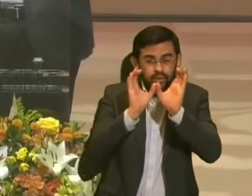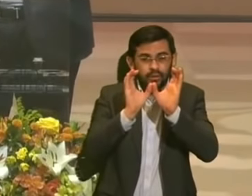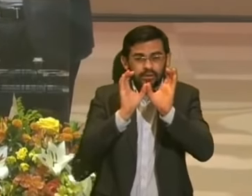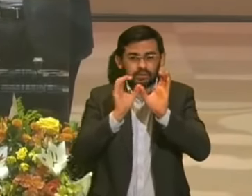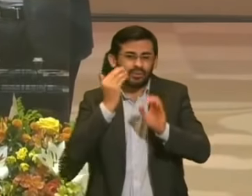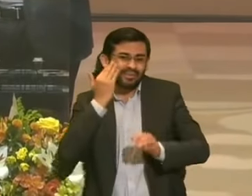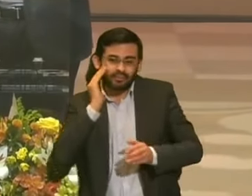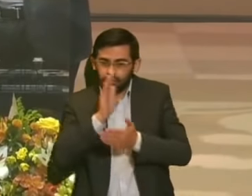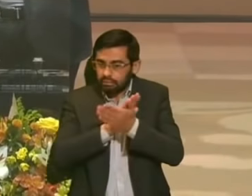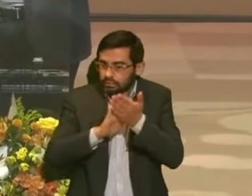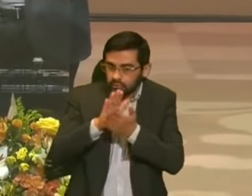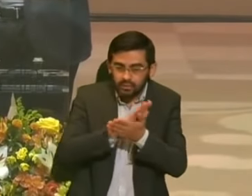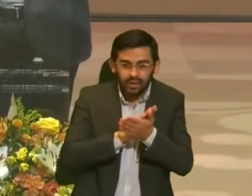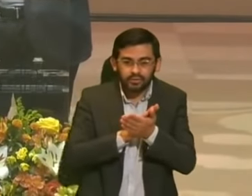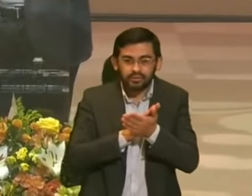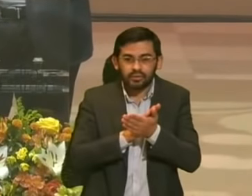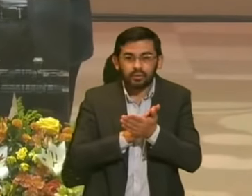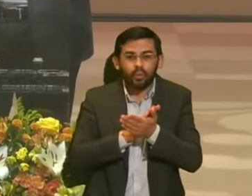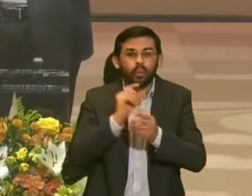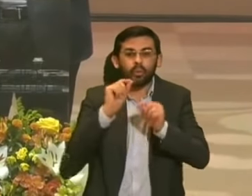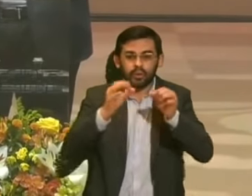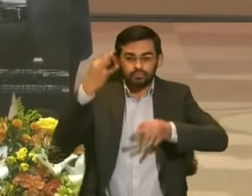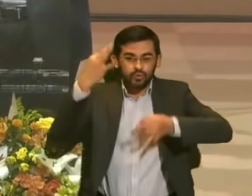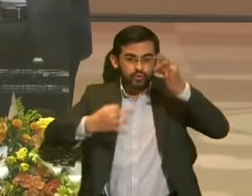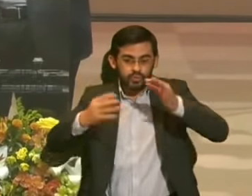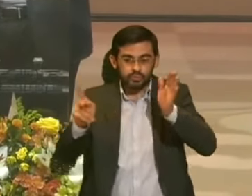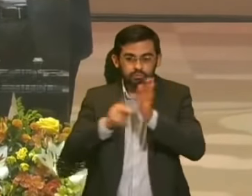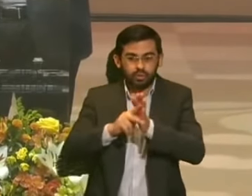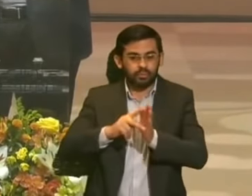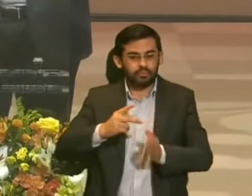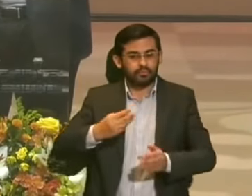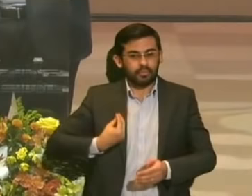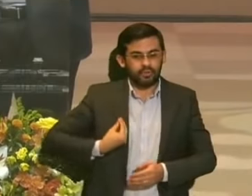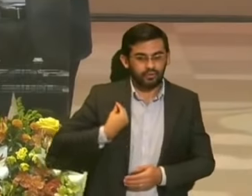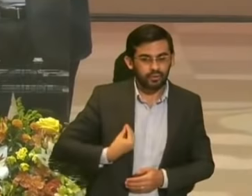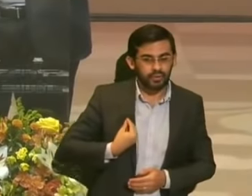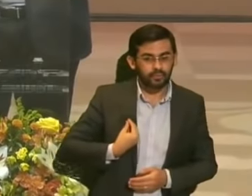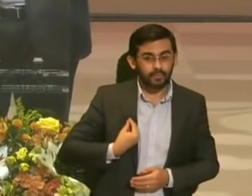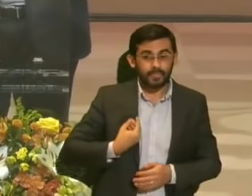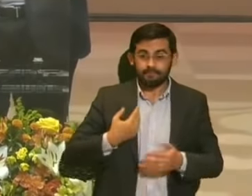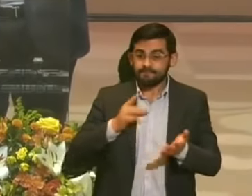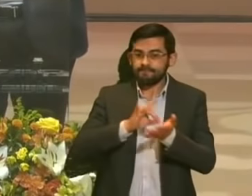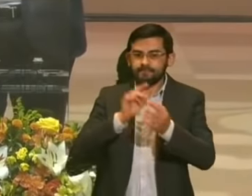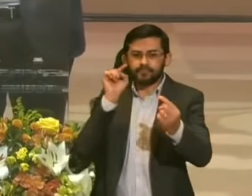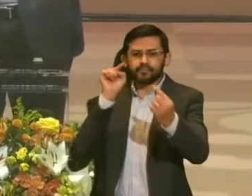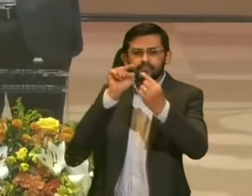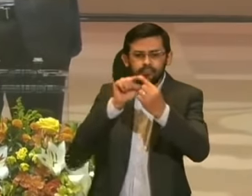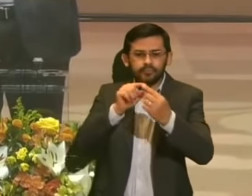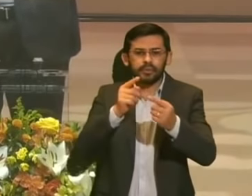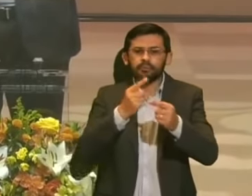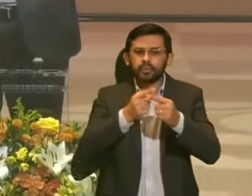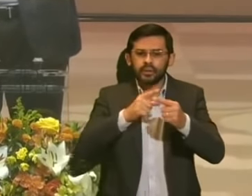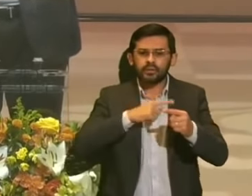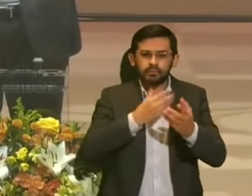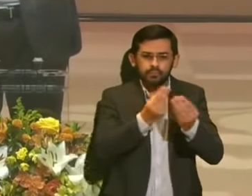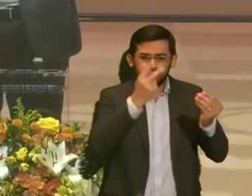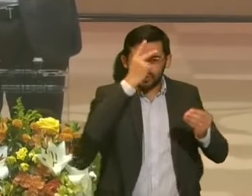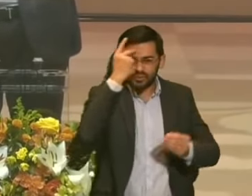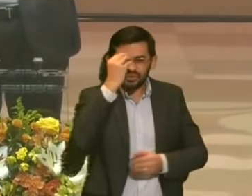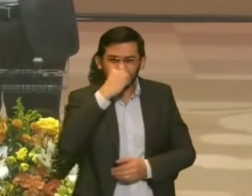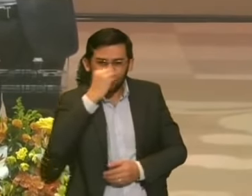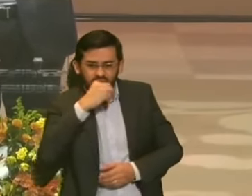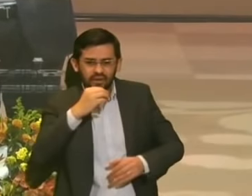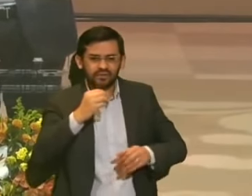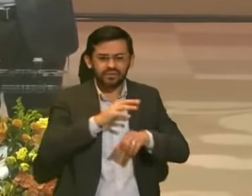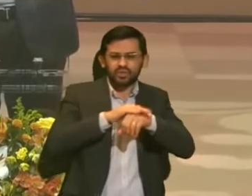corpo, come e bebe juízo para si. Eis a razão porque há entre vós muitos fracos e